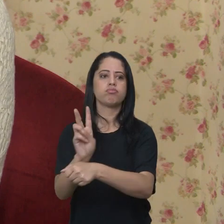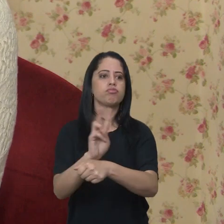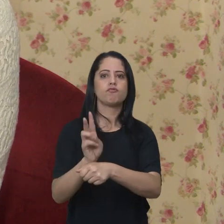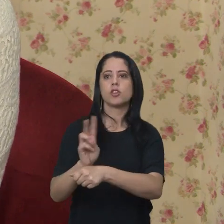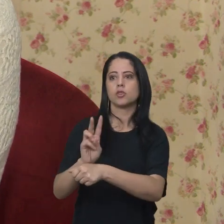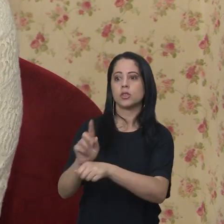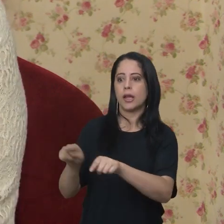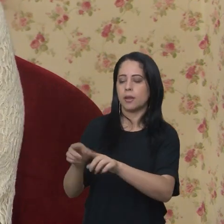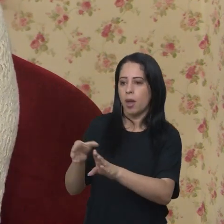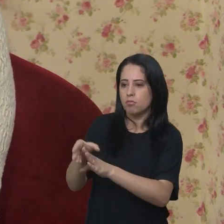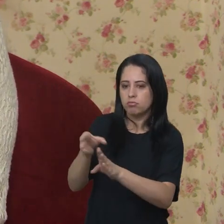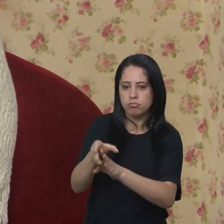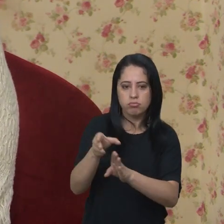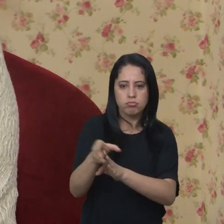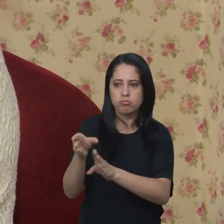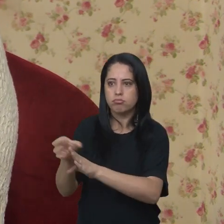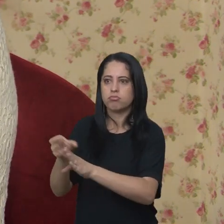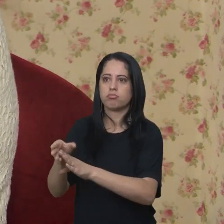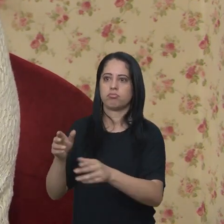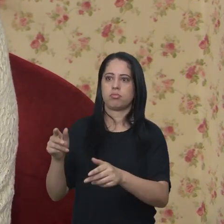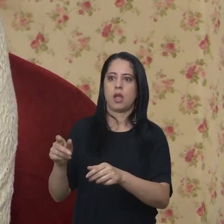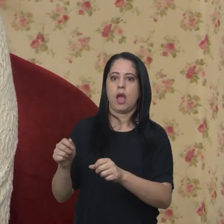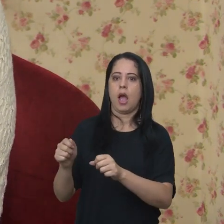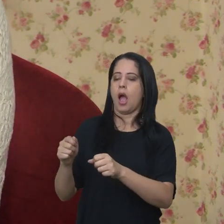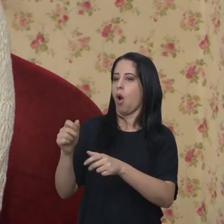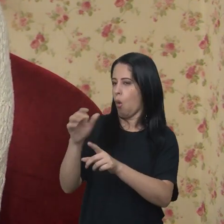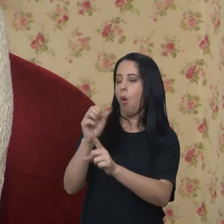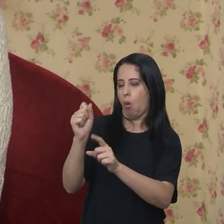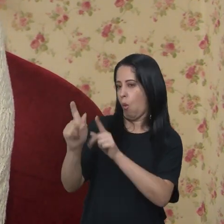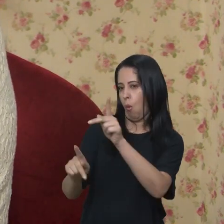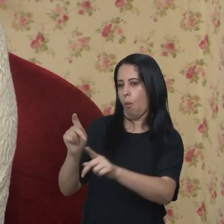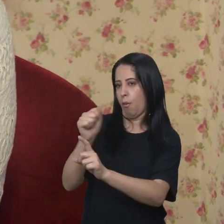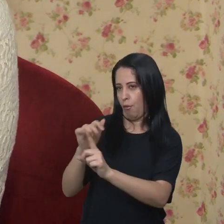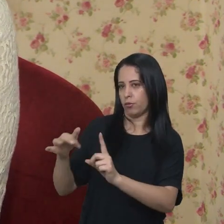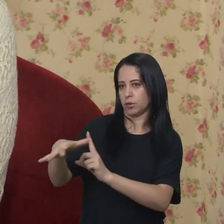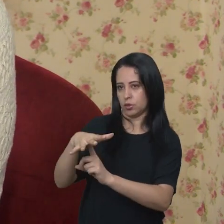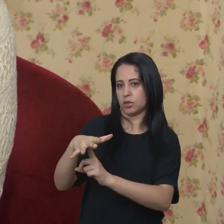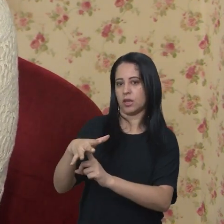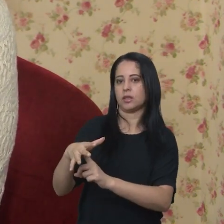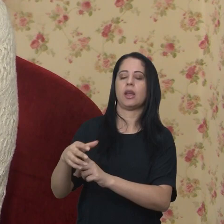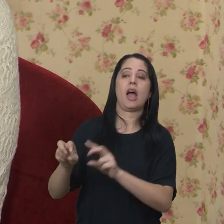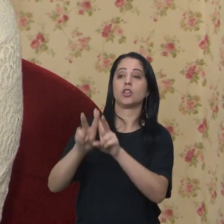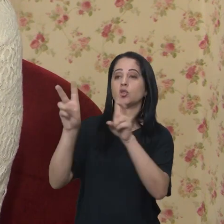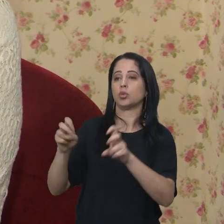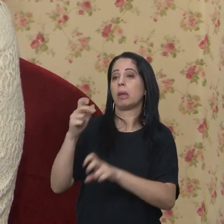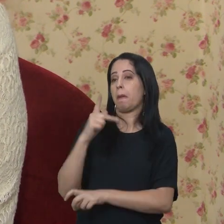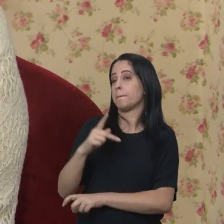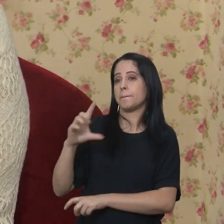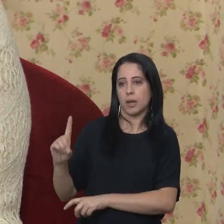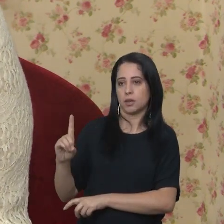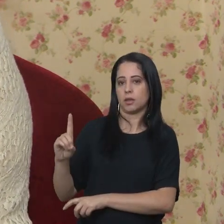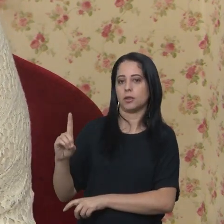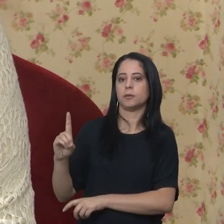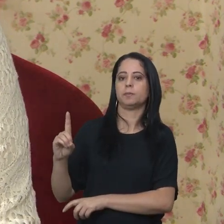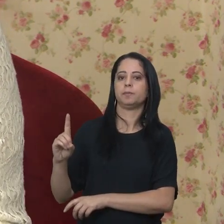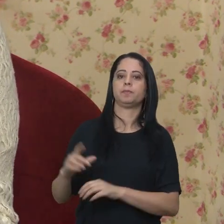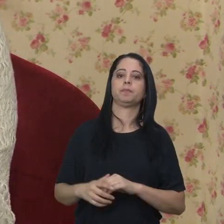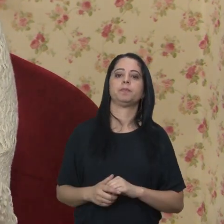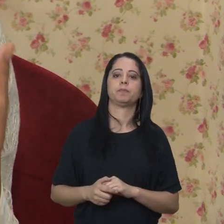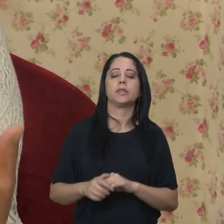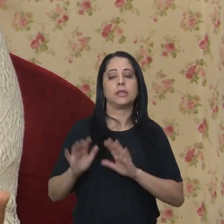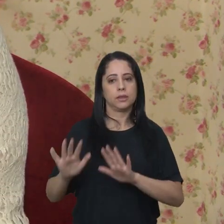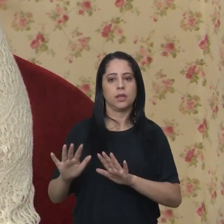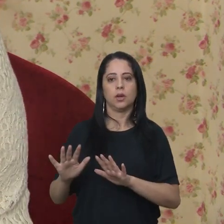esse trabalho de fiscalização e orientação do papel da sociedade civil na questão do plano diretor,